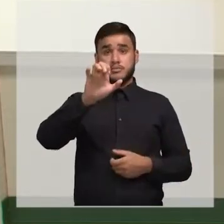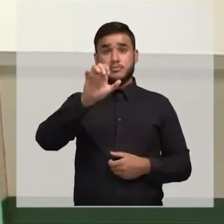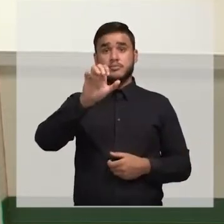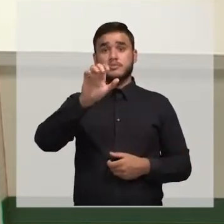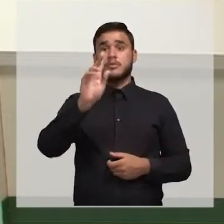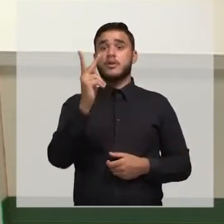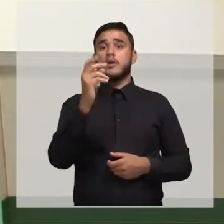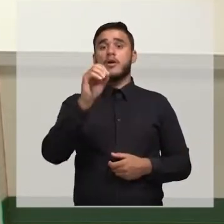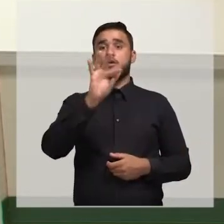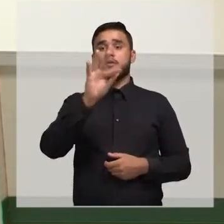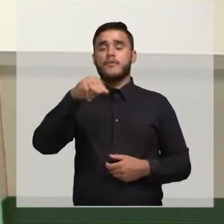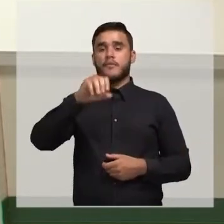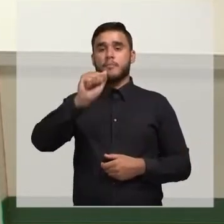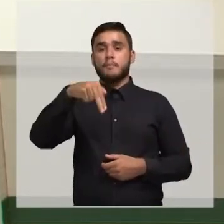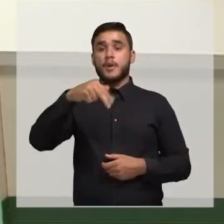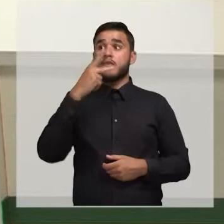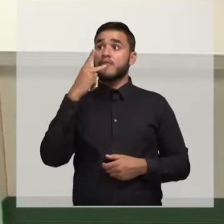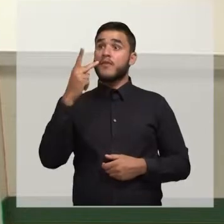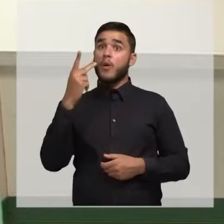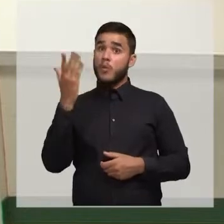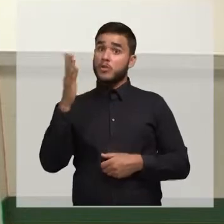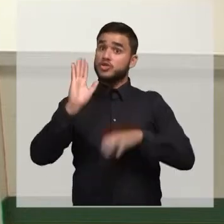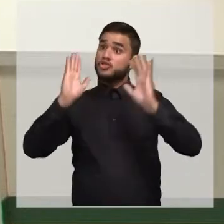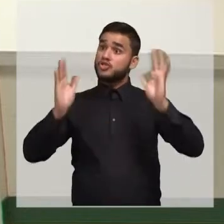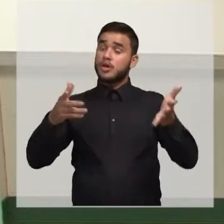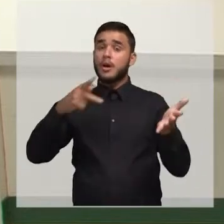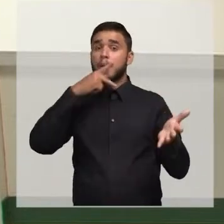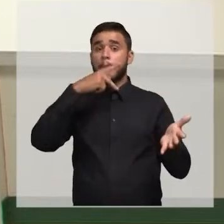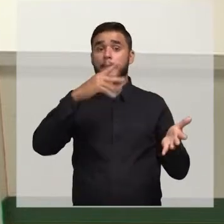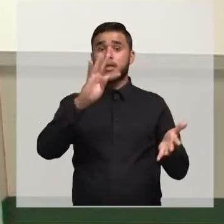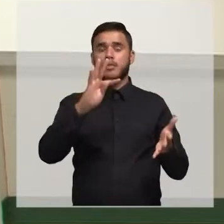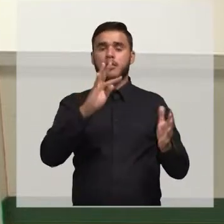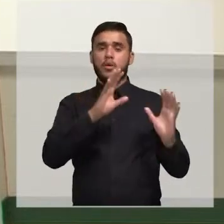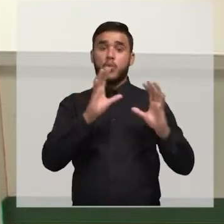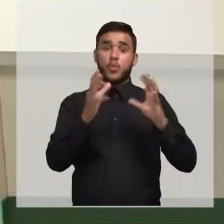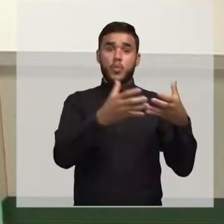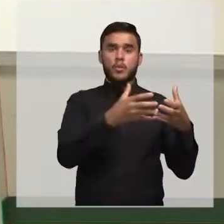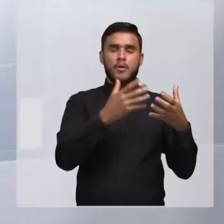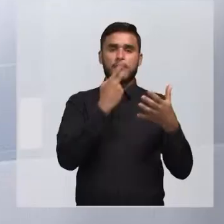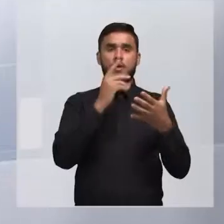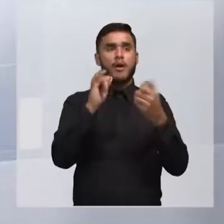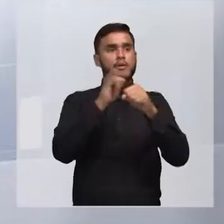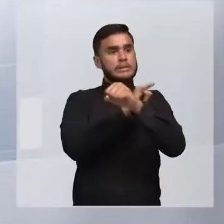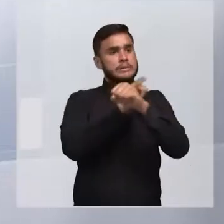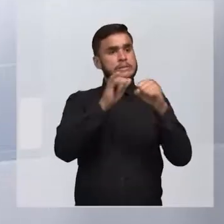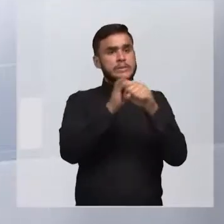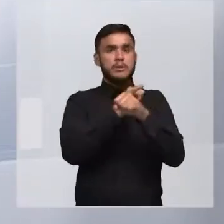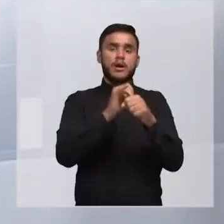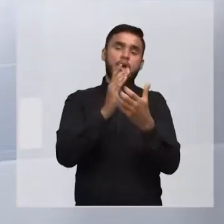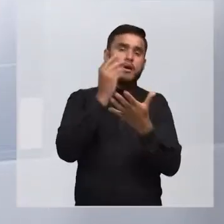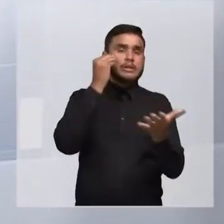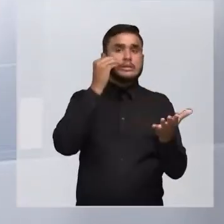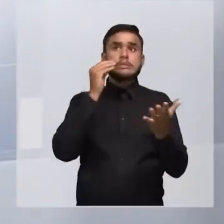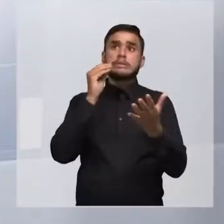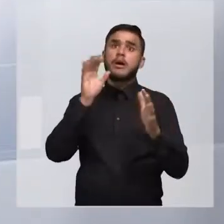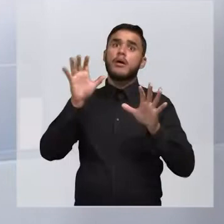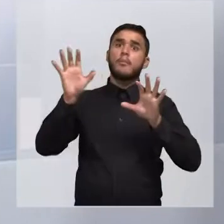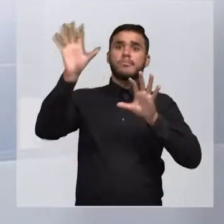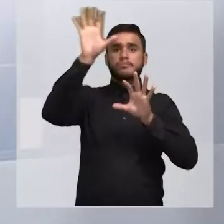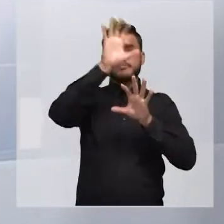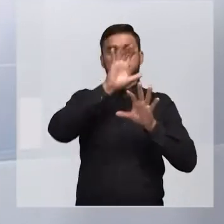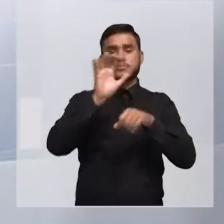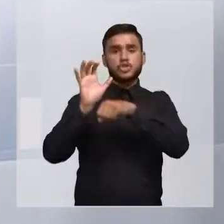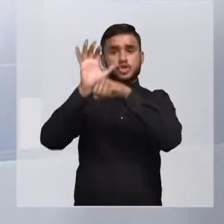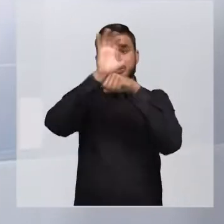desarticular candidaturas do campo dela, que é a esquerda, cara. Vamos tentar aqui colocar, porque é